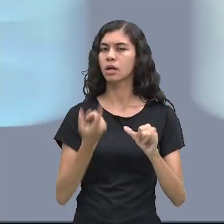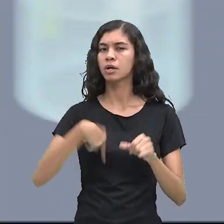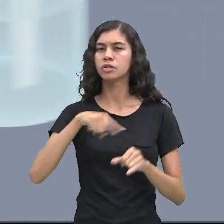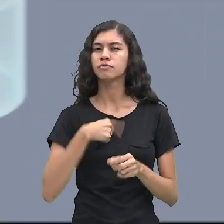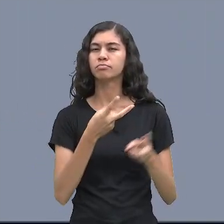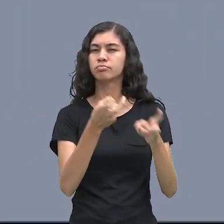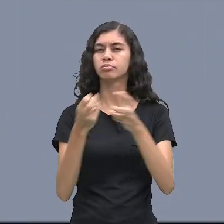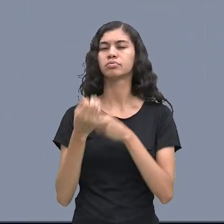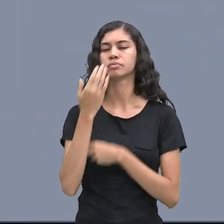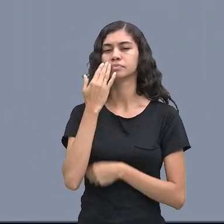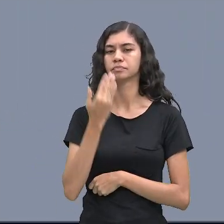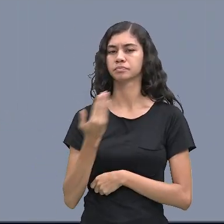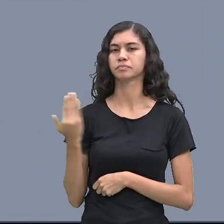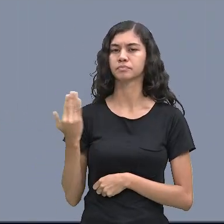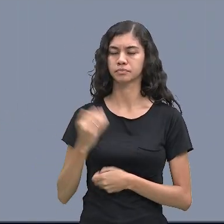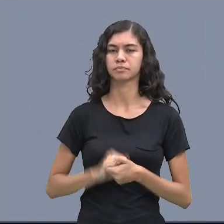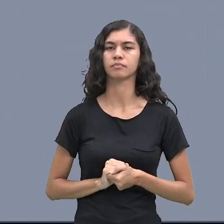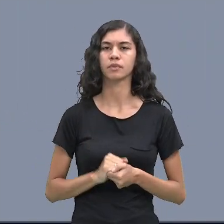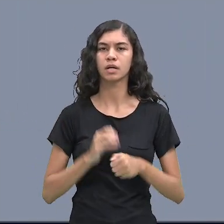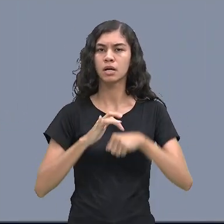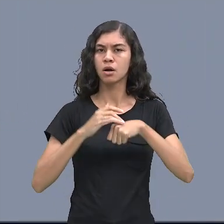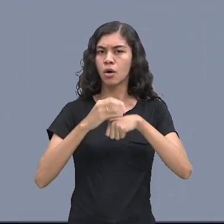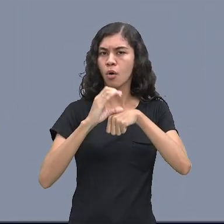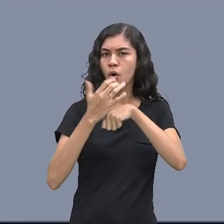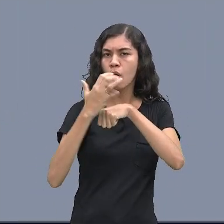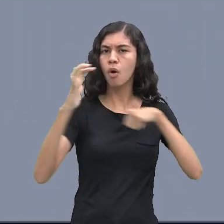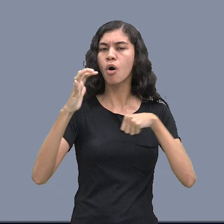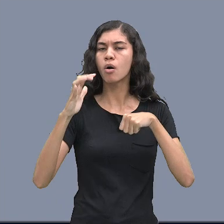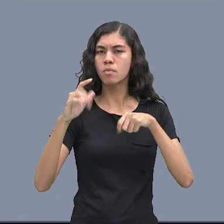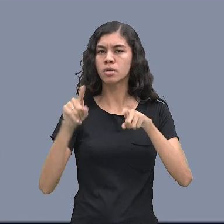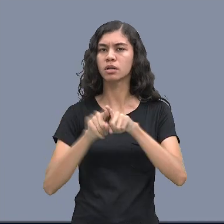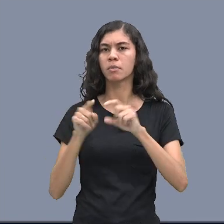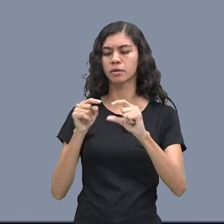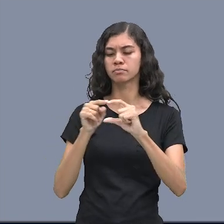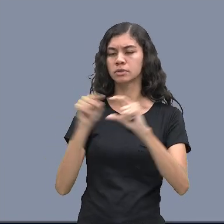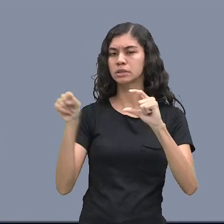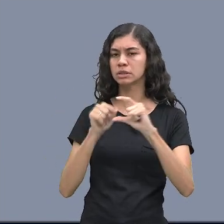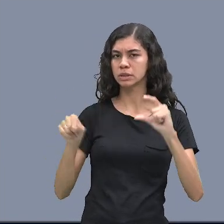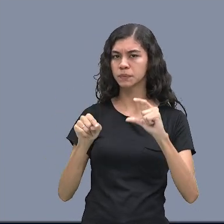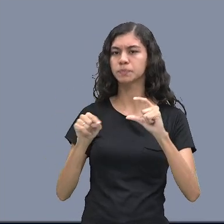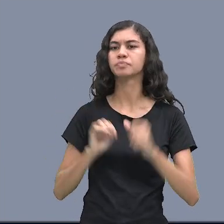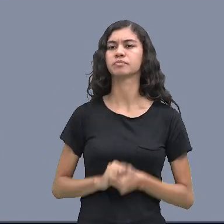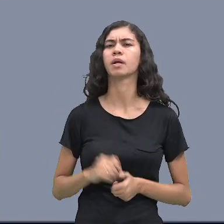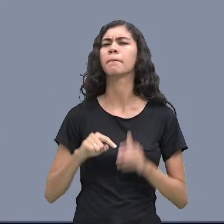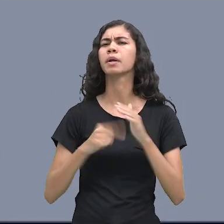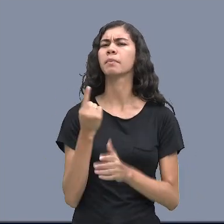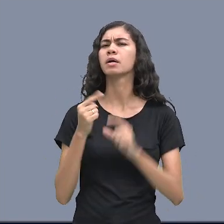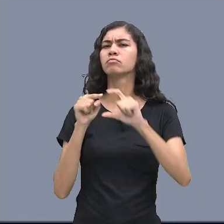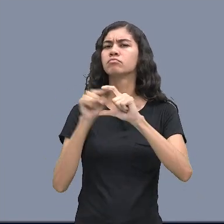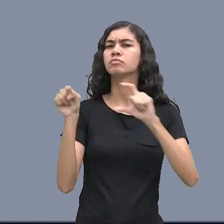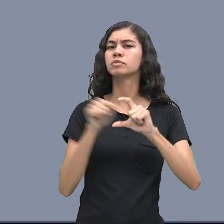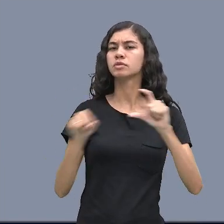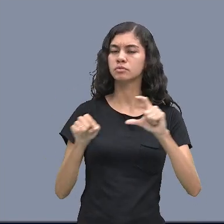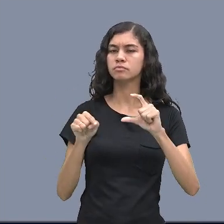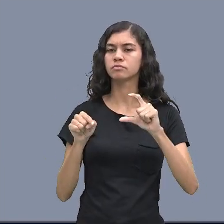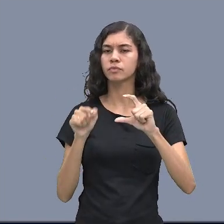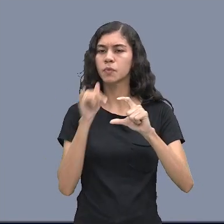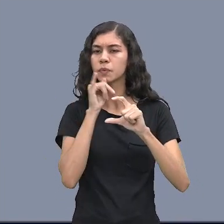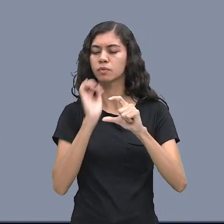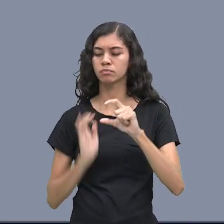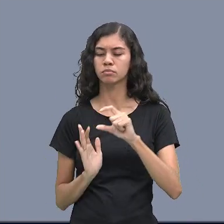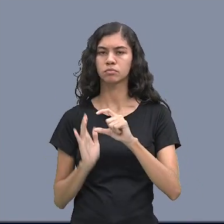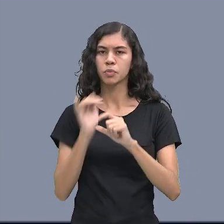cobre. Primeiramente, a reação de oxidação do zinco, como você observa aqui, e logo em seguida, a reação